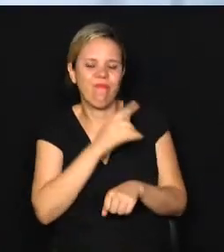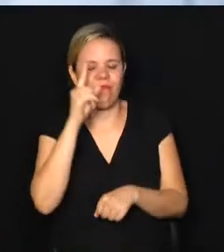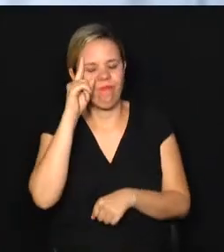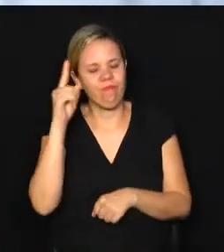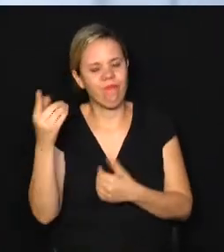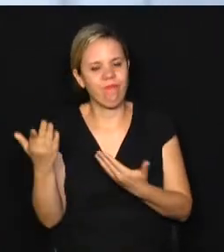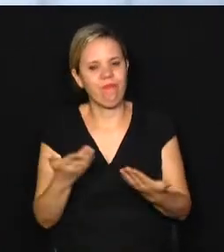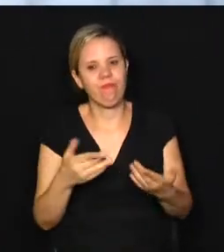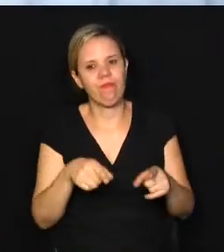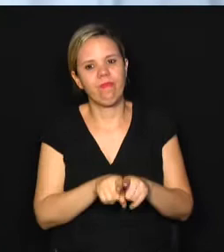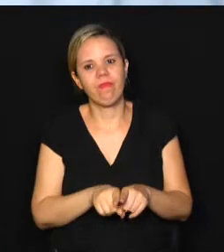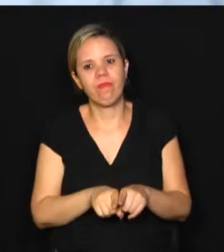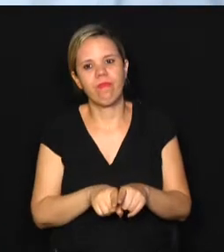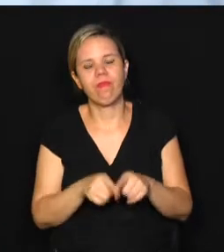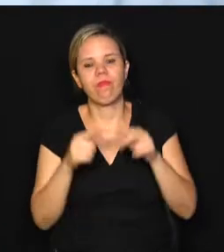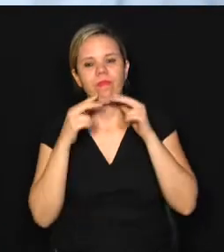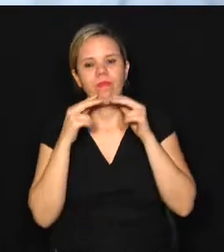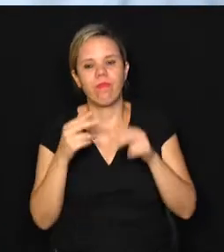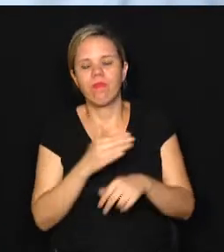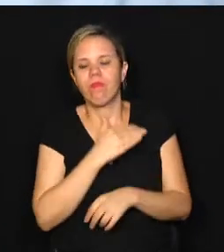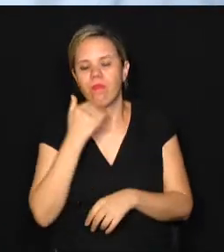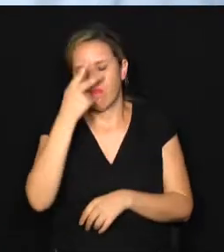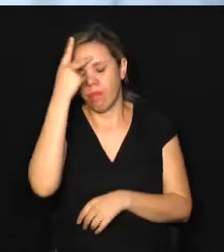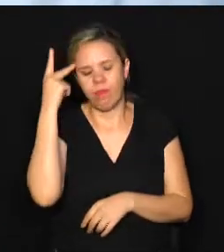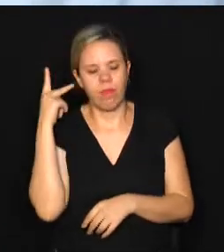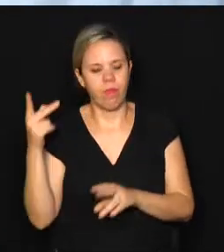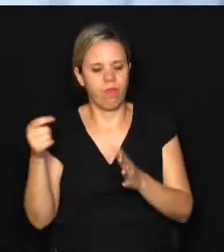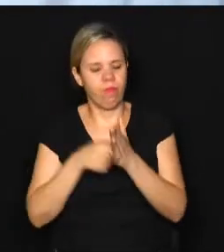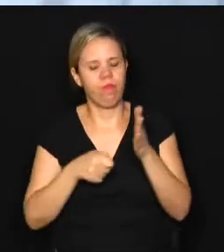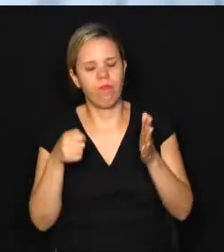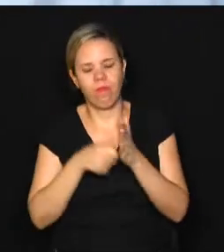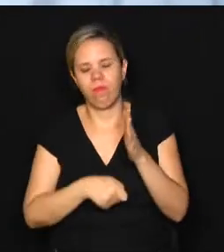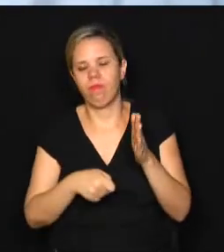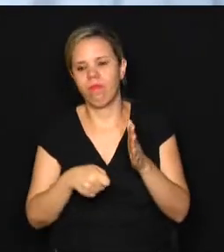recebe também a notícia da morte de um lutador,